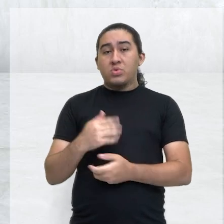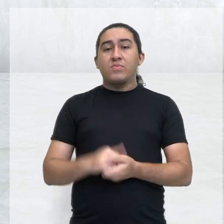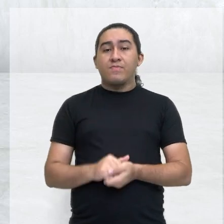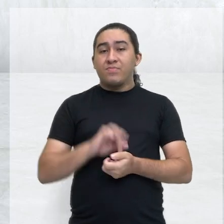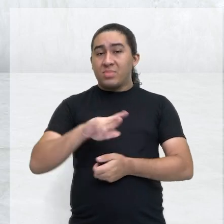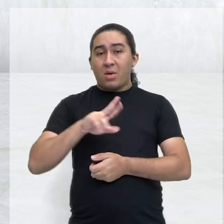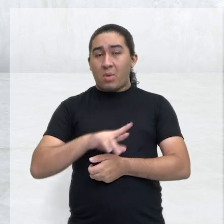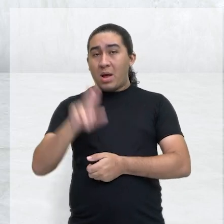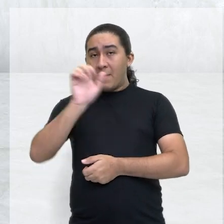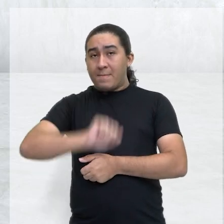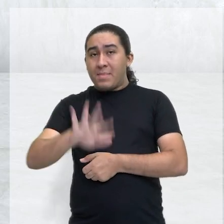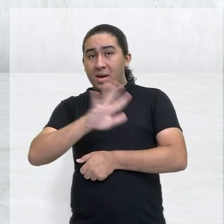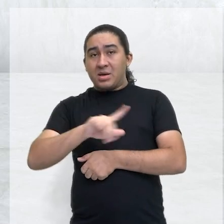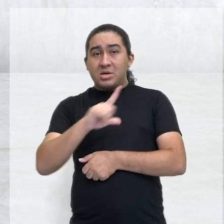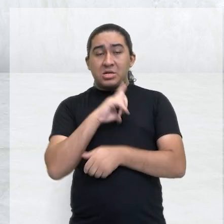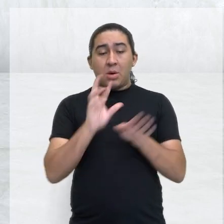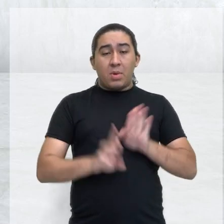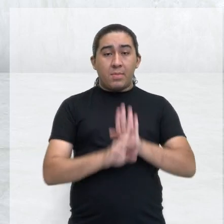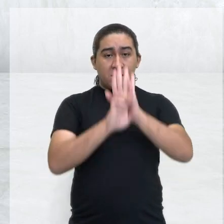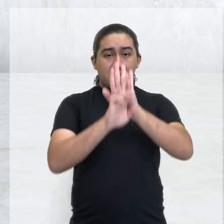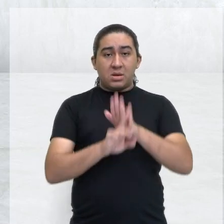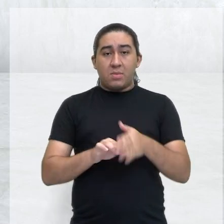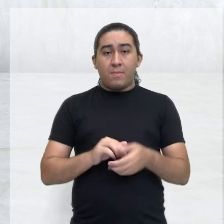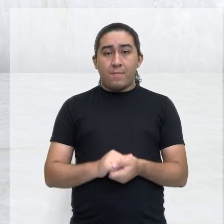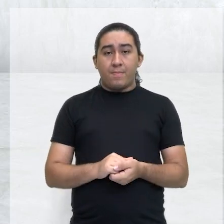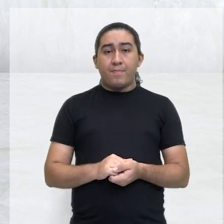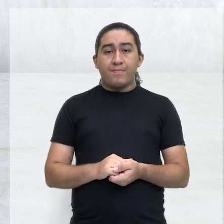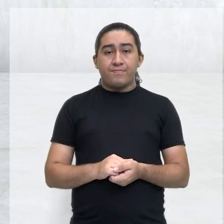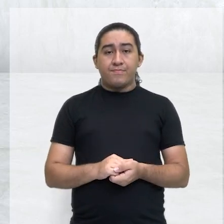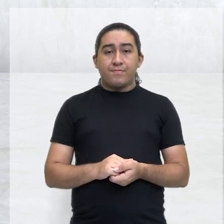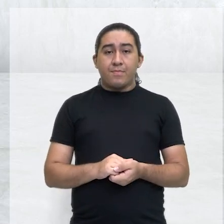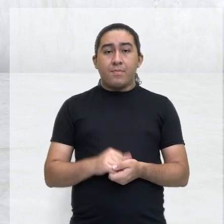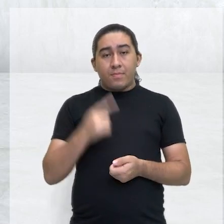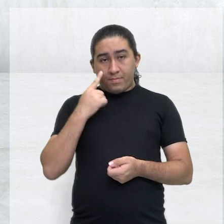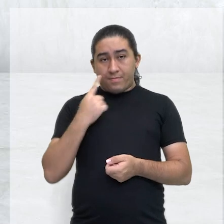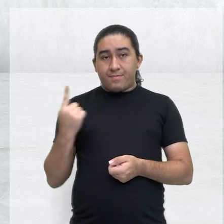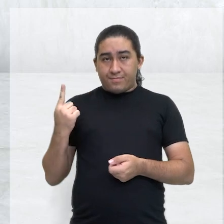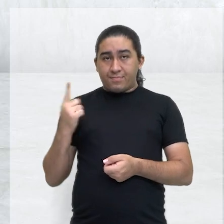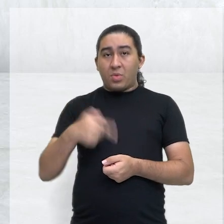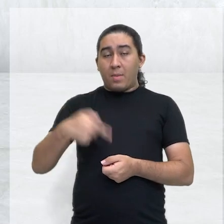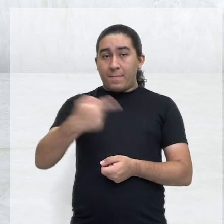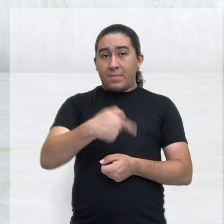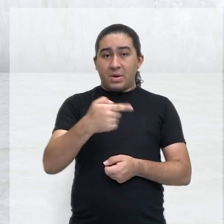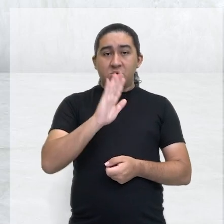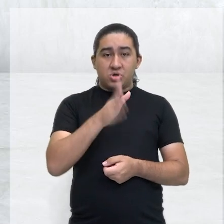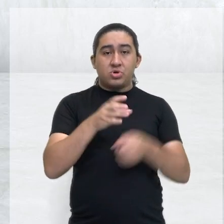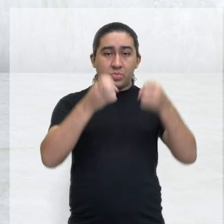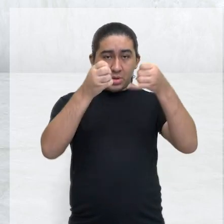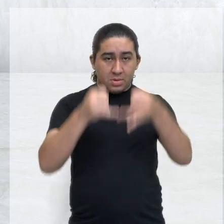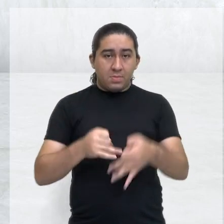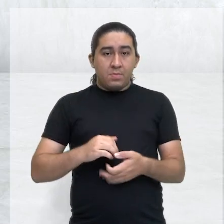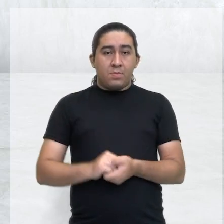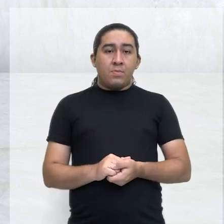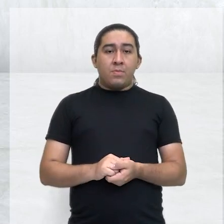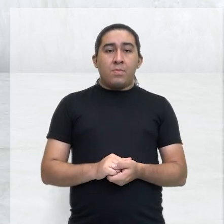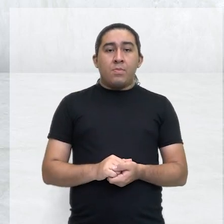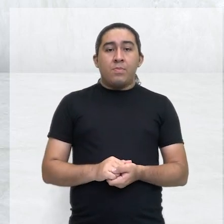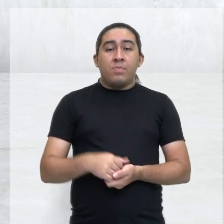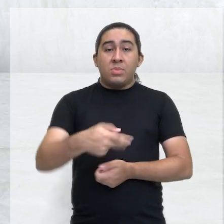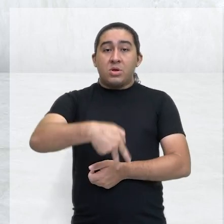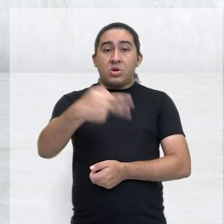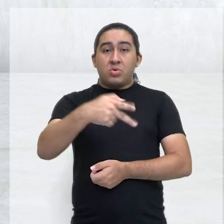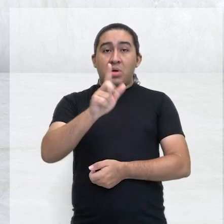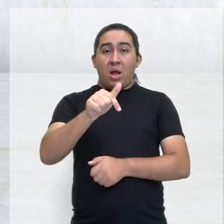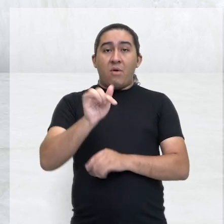cores, sem ser imagens figurativas. Ok? Então, aqui nós temos gestualismo, como eu falei para vocês. E